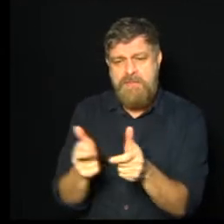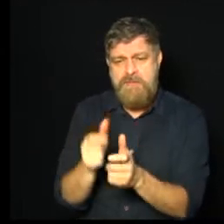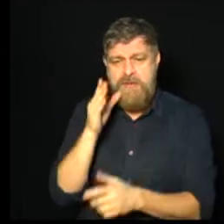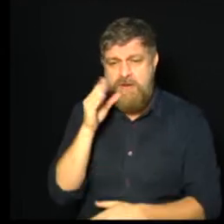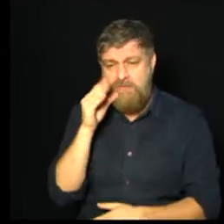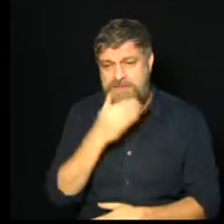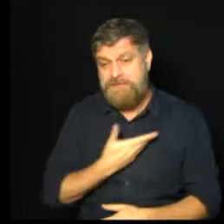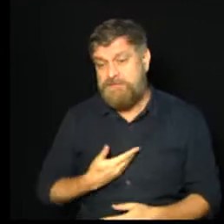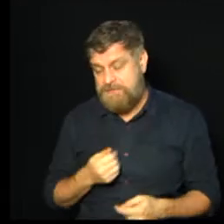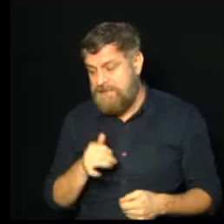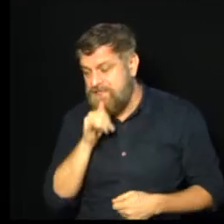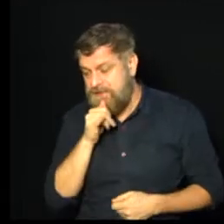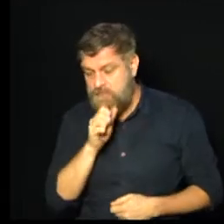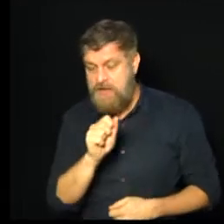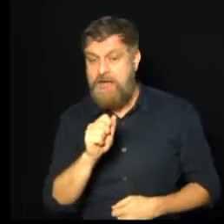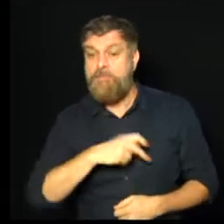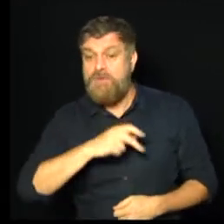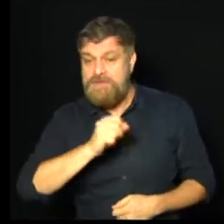Aposentadoria,